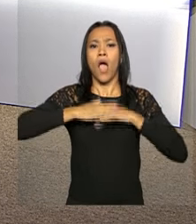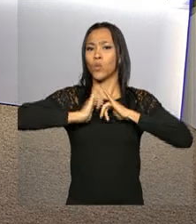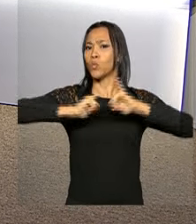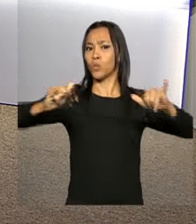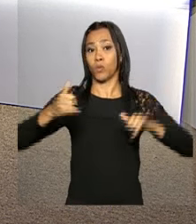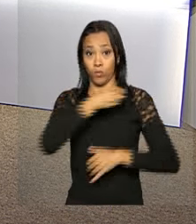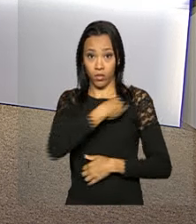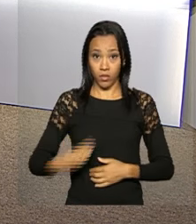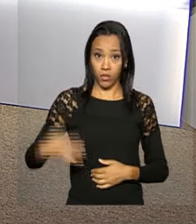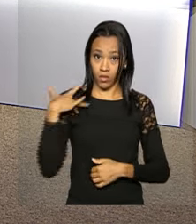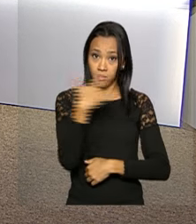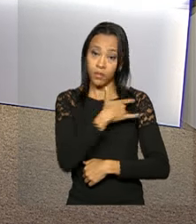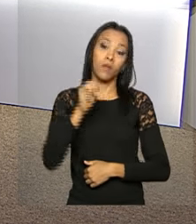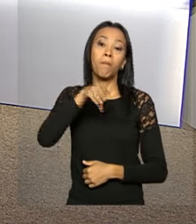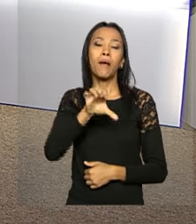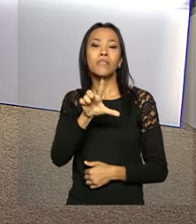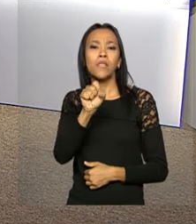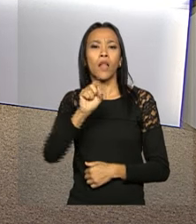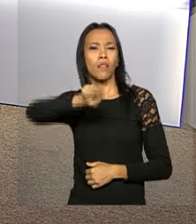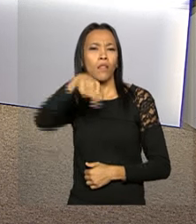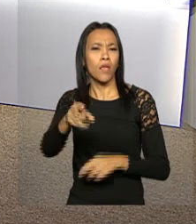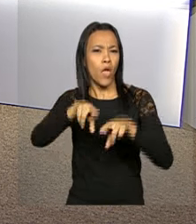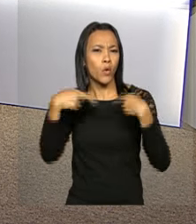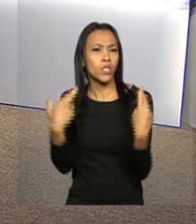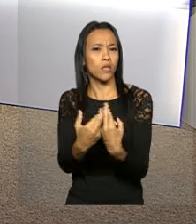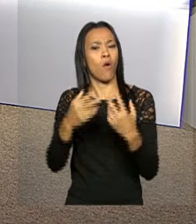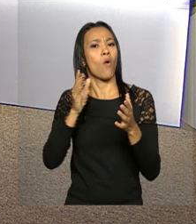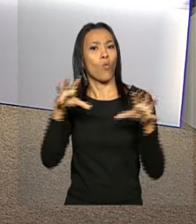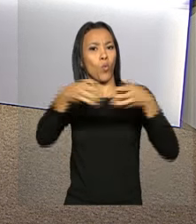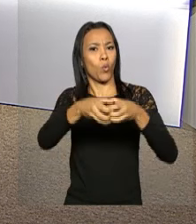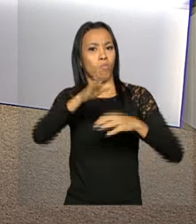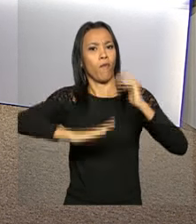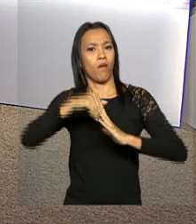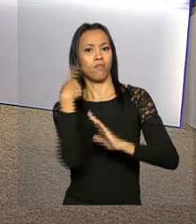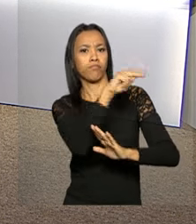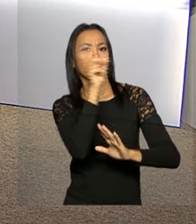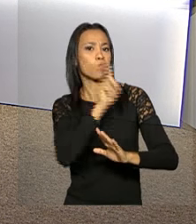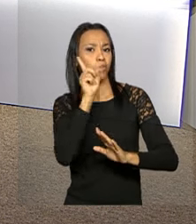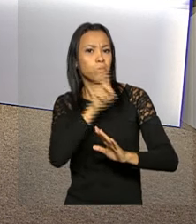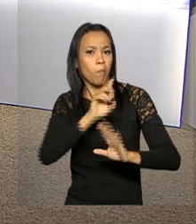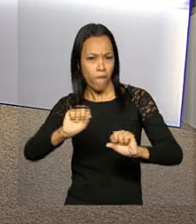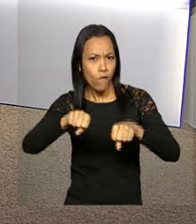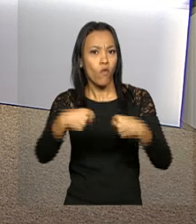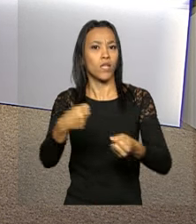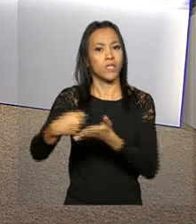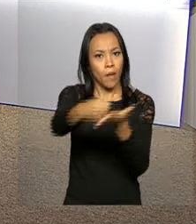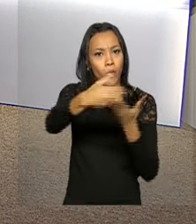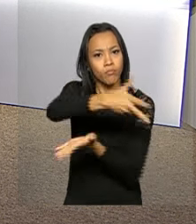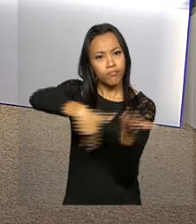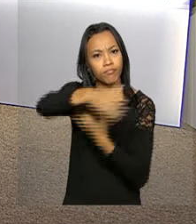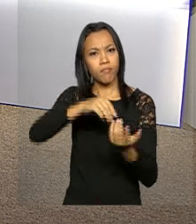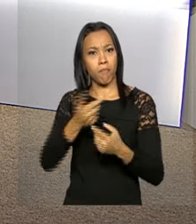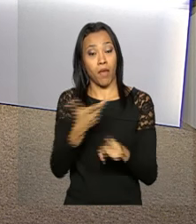saúde, Marcelo Castro. após uma reunião com equipes norte-americanas para o fortalecimento da cooperação para resposta